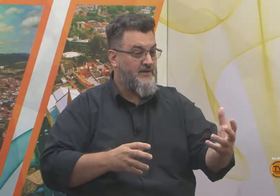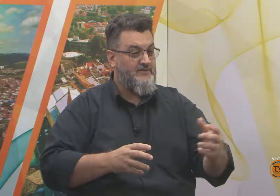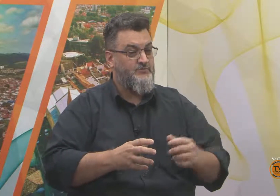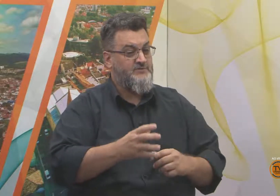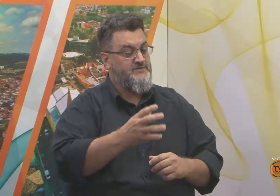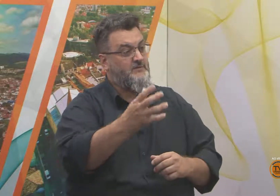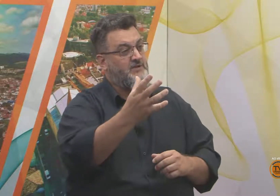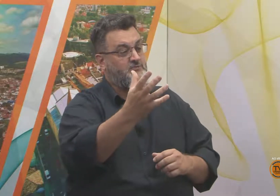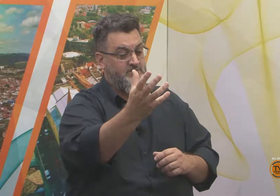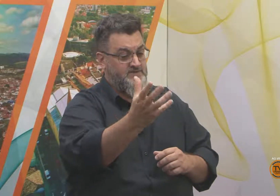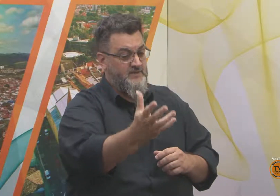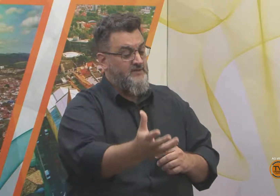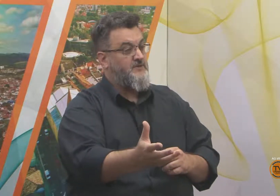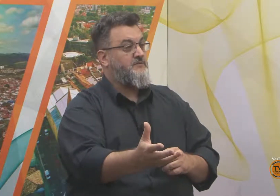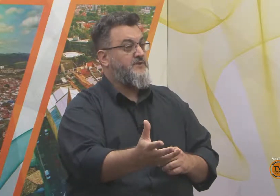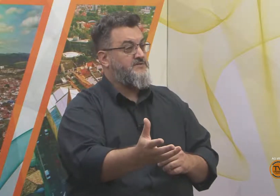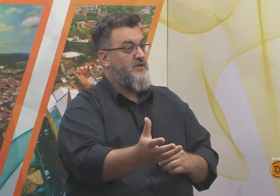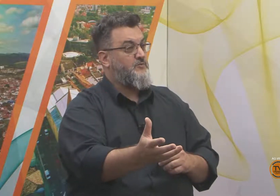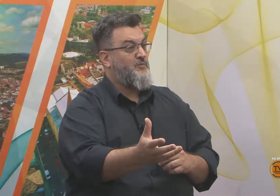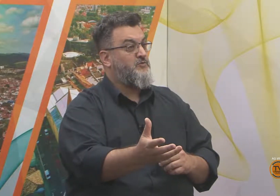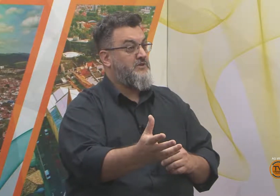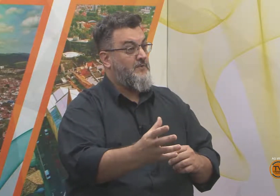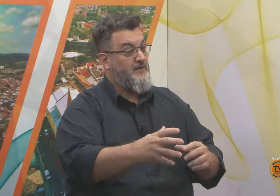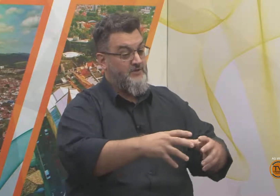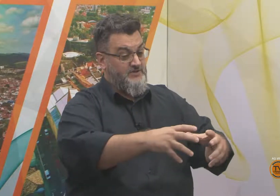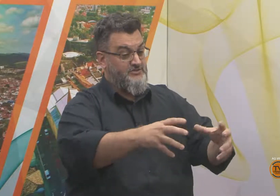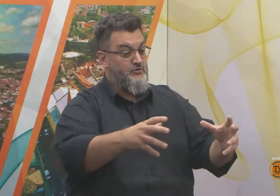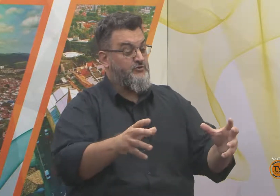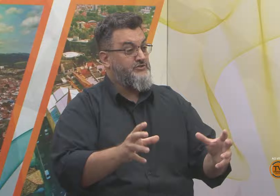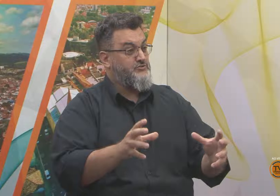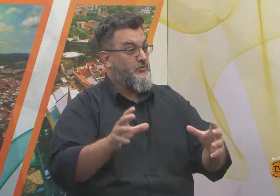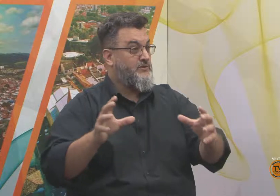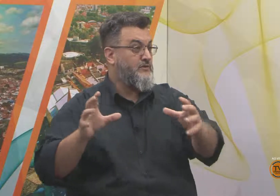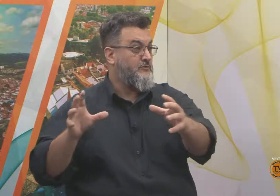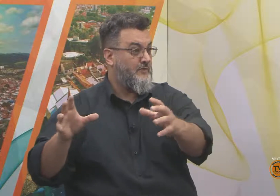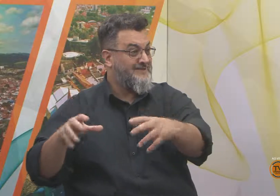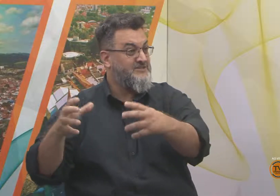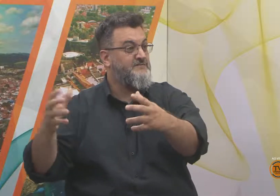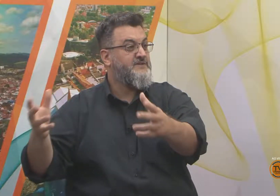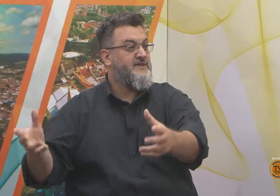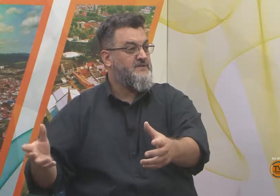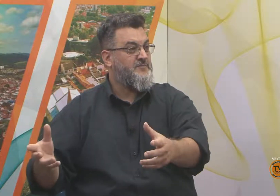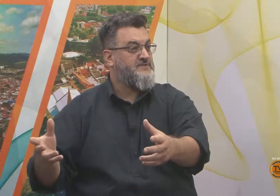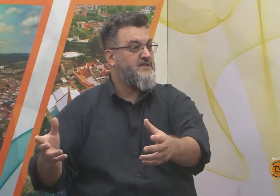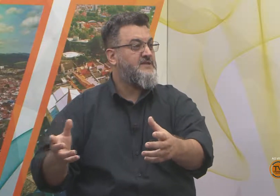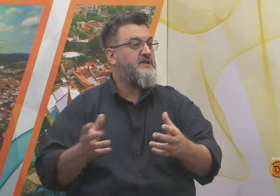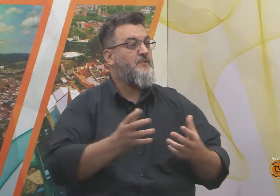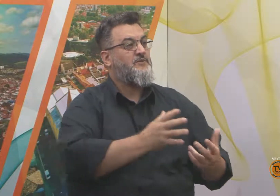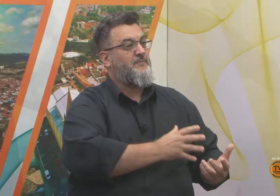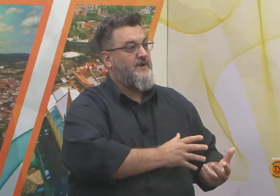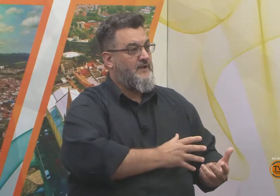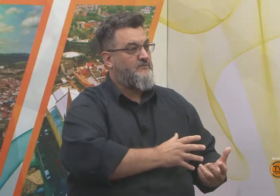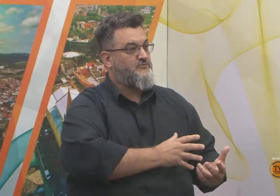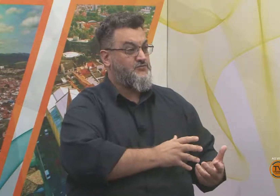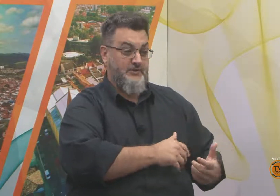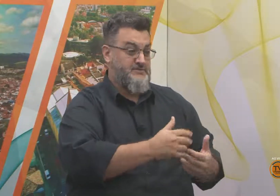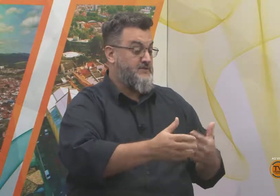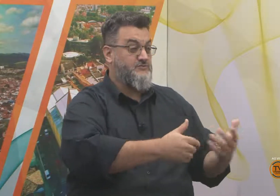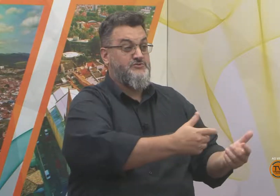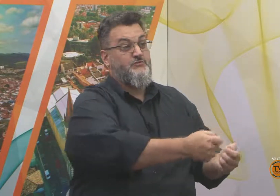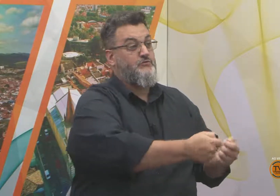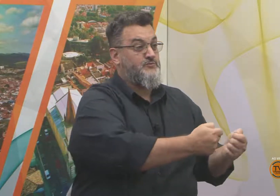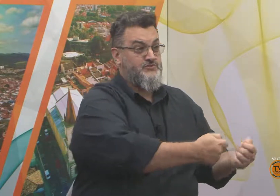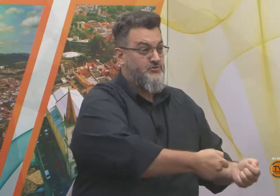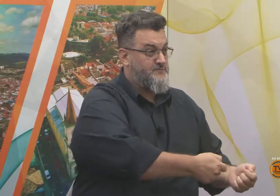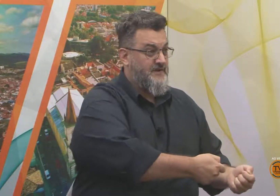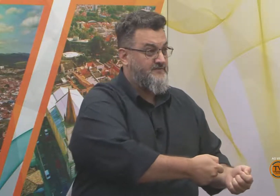né, trabalhadores e trabalhadoras e Ministério Público do Trabalho, se organizou que a dívida que essa empresa teria para poder pagar com os funcionários, que